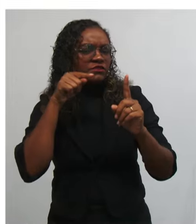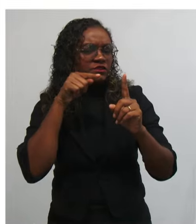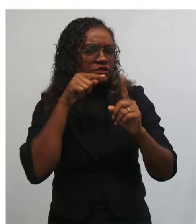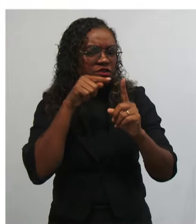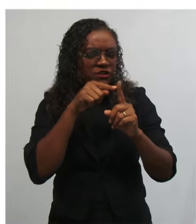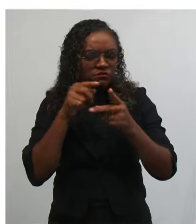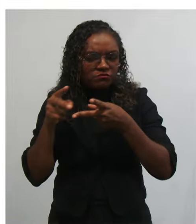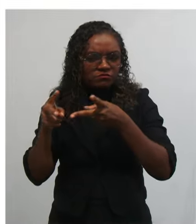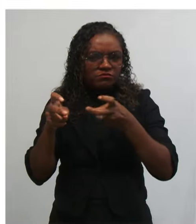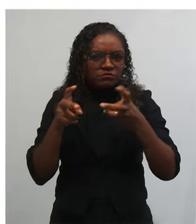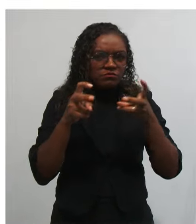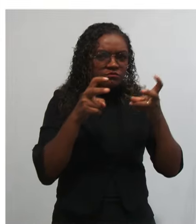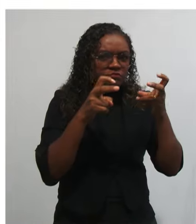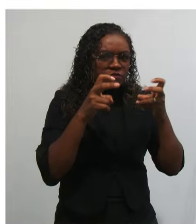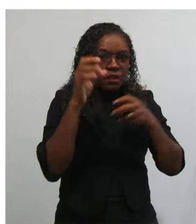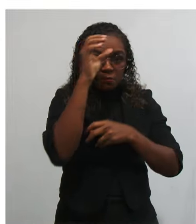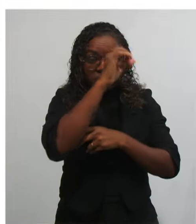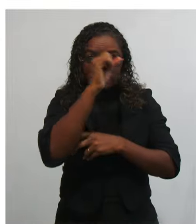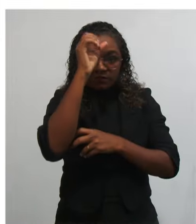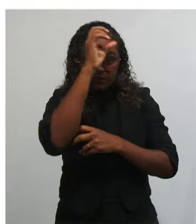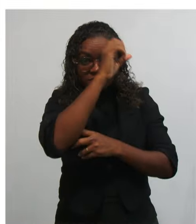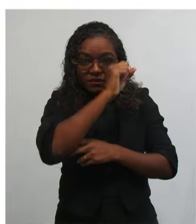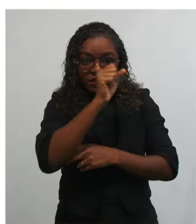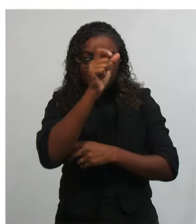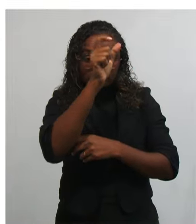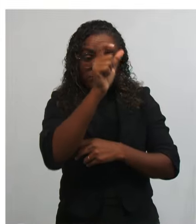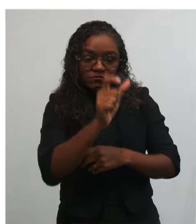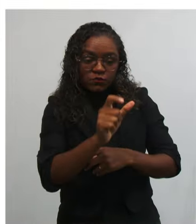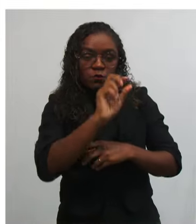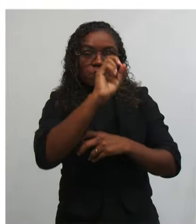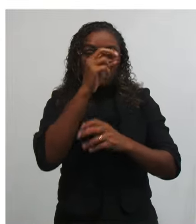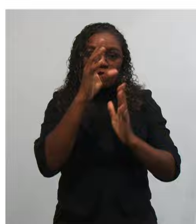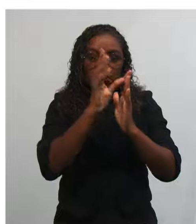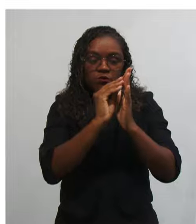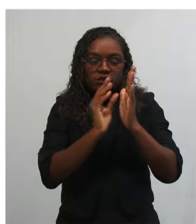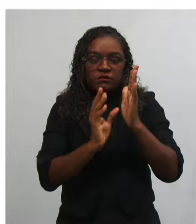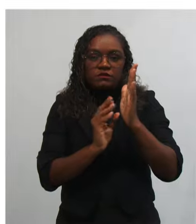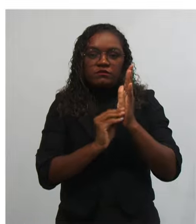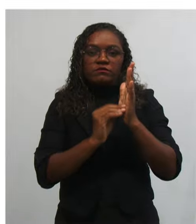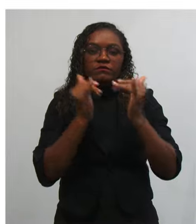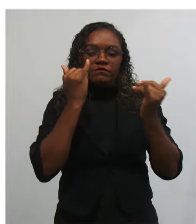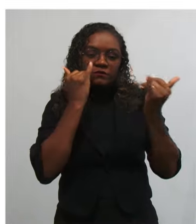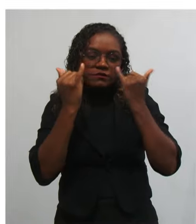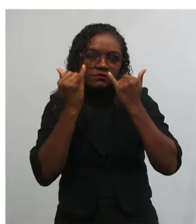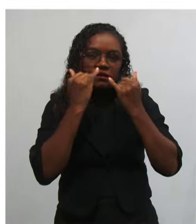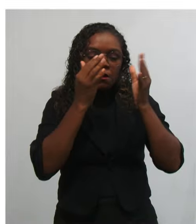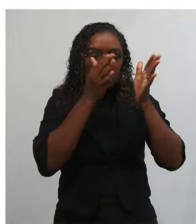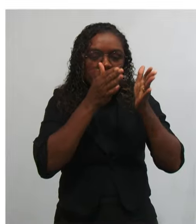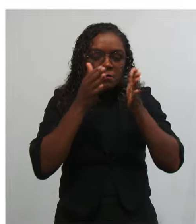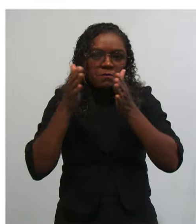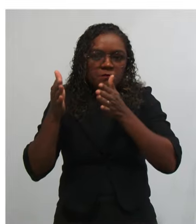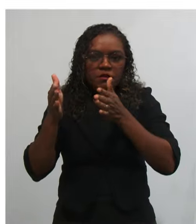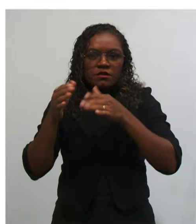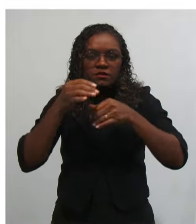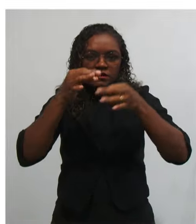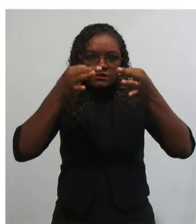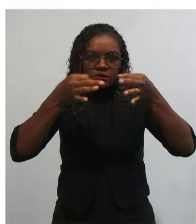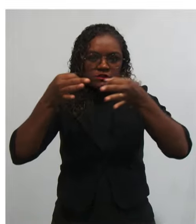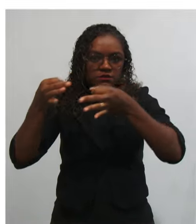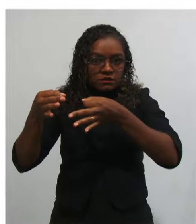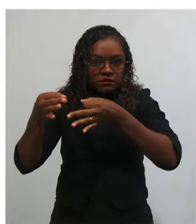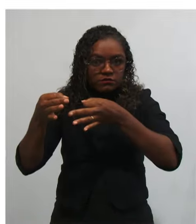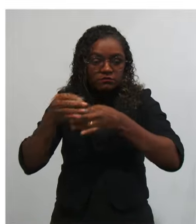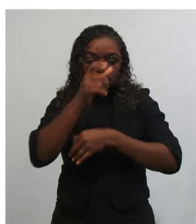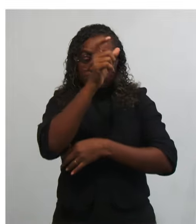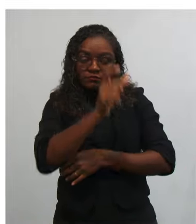detectar a aprendizagem de um determinado conteúdo informações procedimentos e por parte do